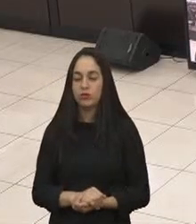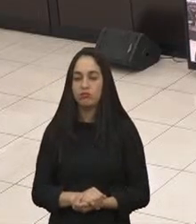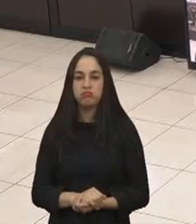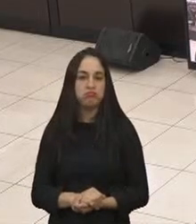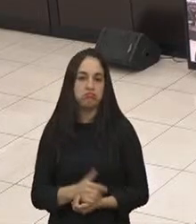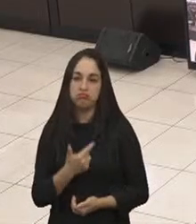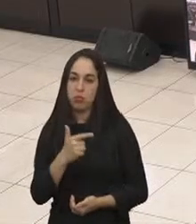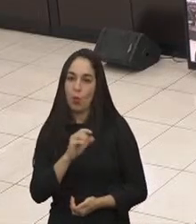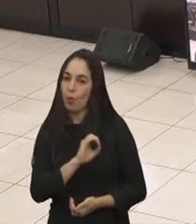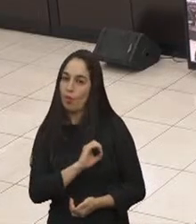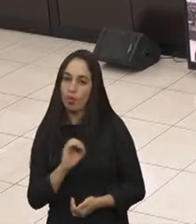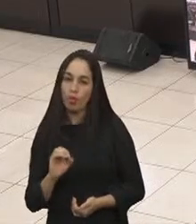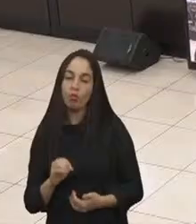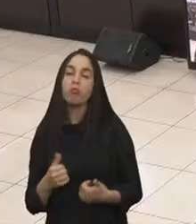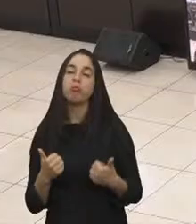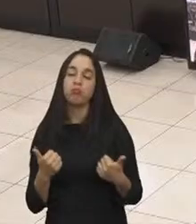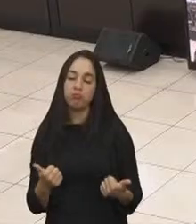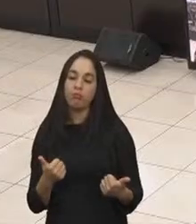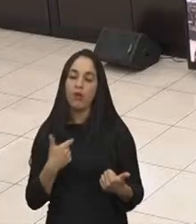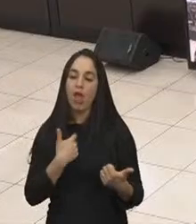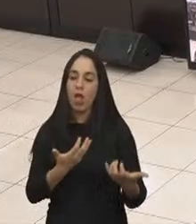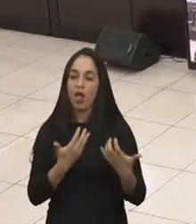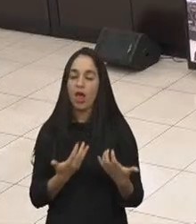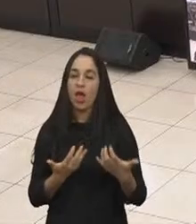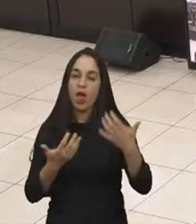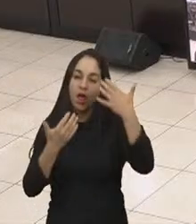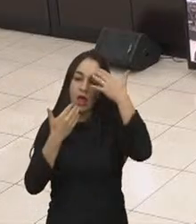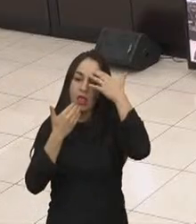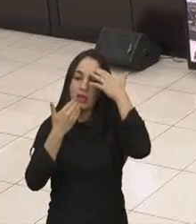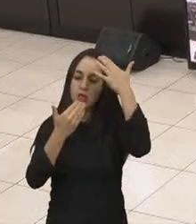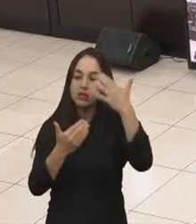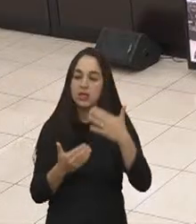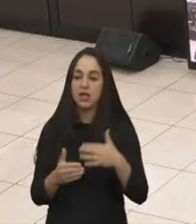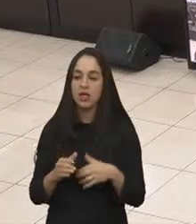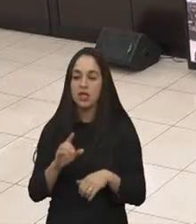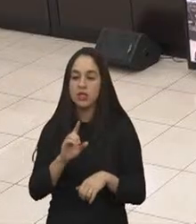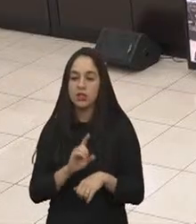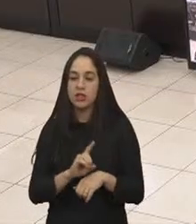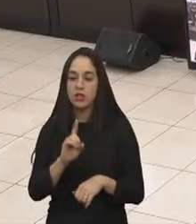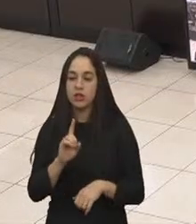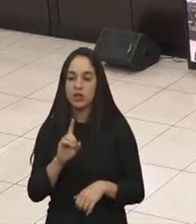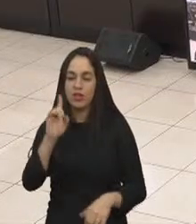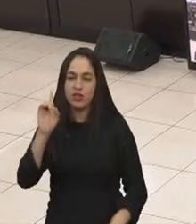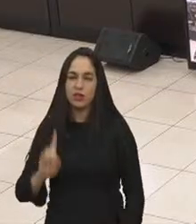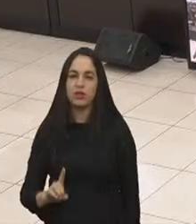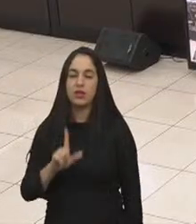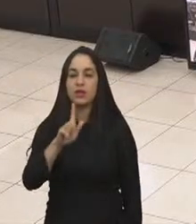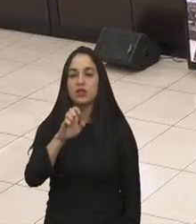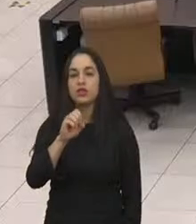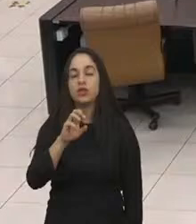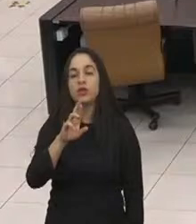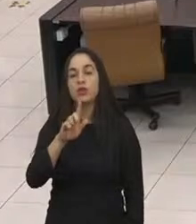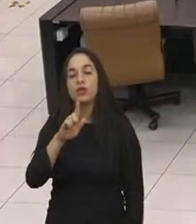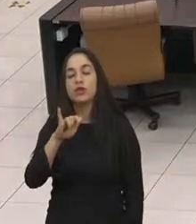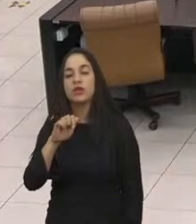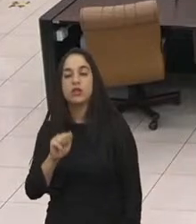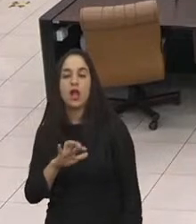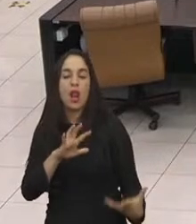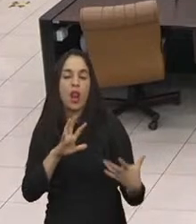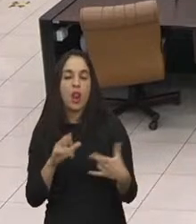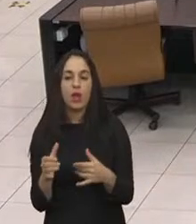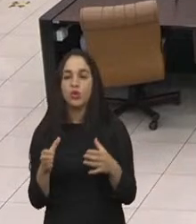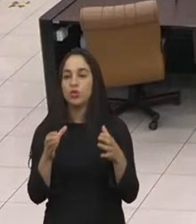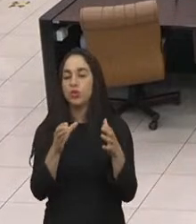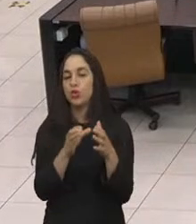Acho que não, né? Então, quero agradecer mais uma vez aí, diretora Georgia, diretor Wagner, todo o corpo técnico aí